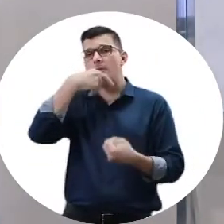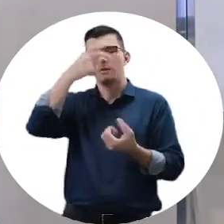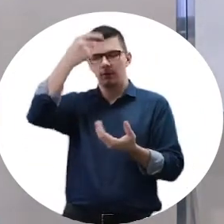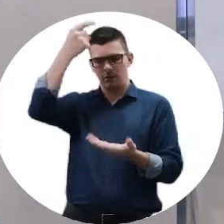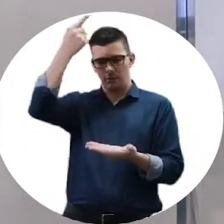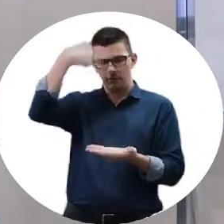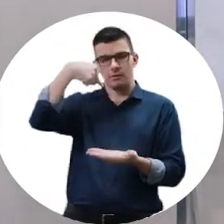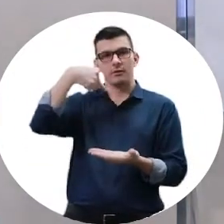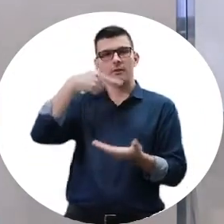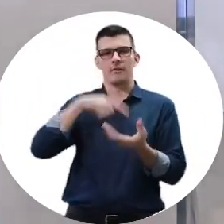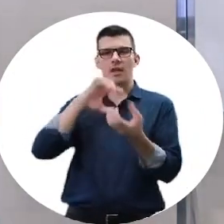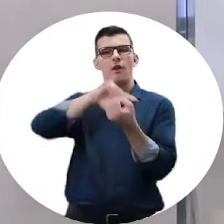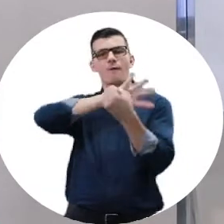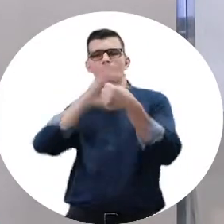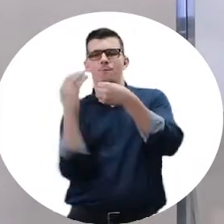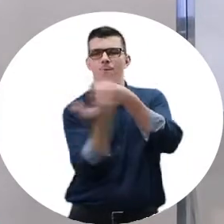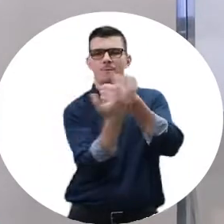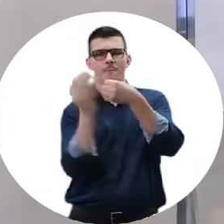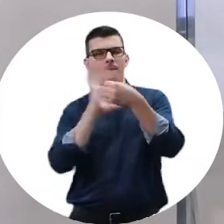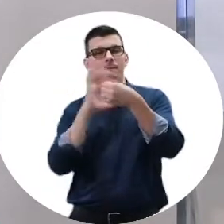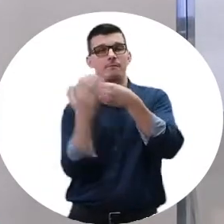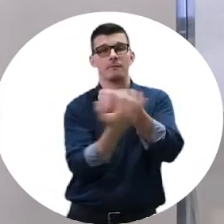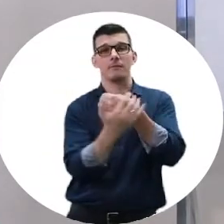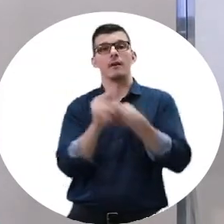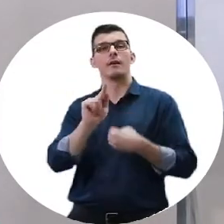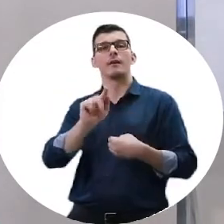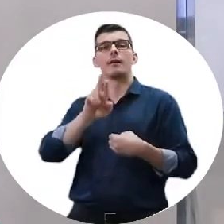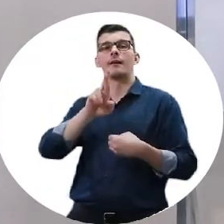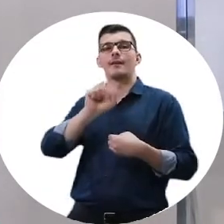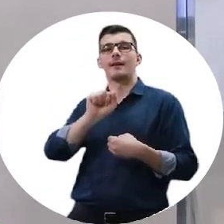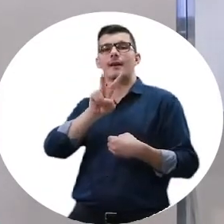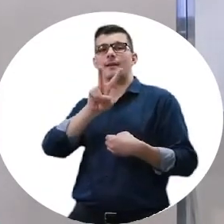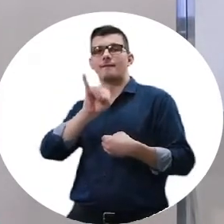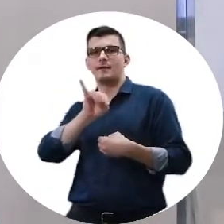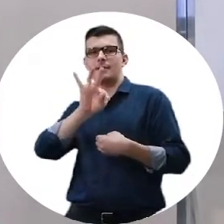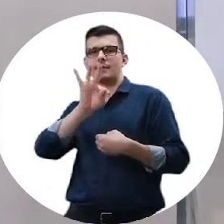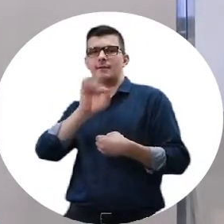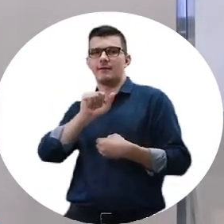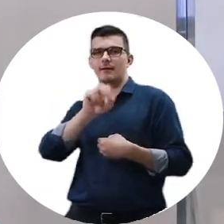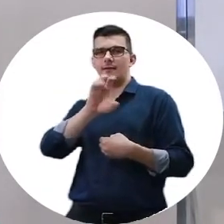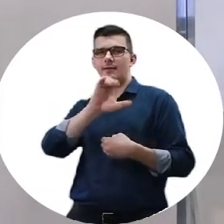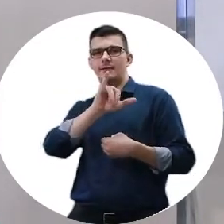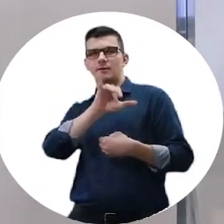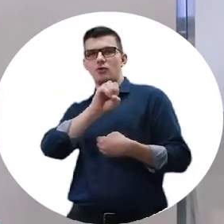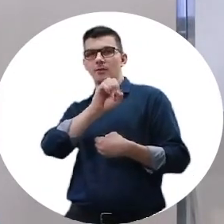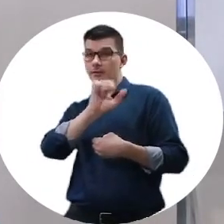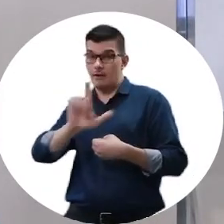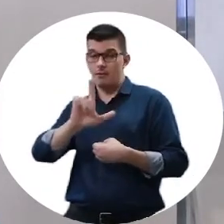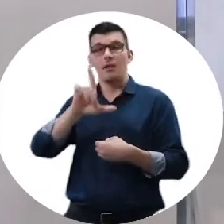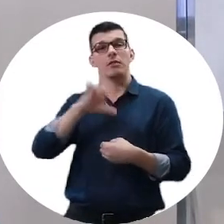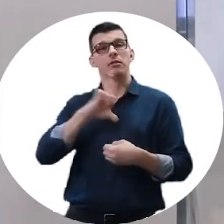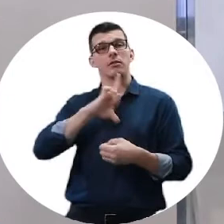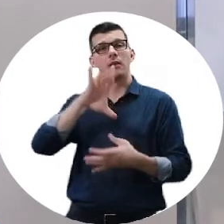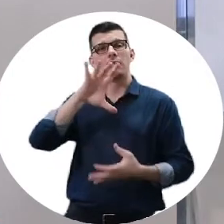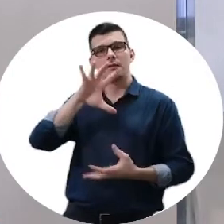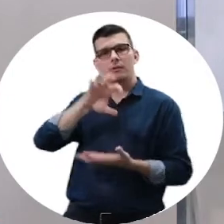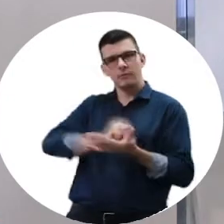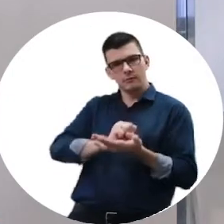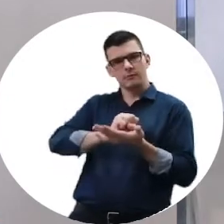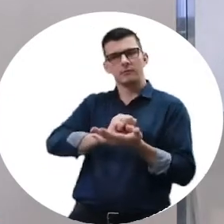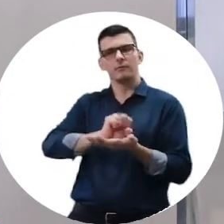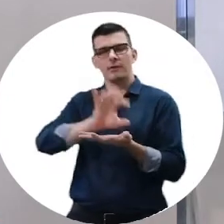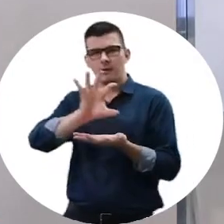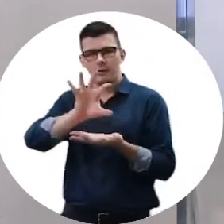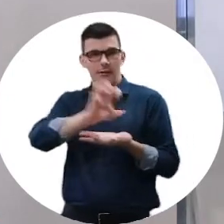perturbação em volta chamado campo gravitacional, e esse campo gravitacional ele é atrativo. Ele trai